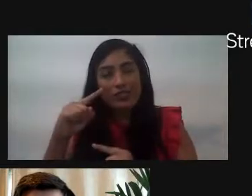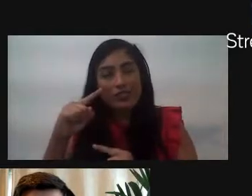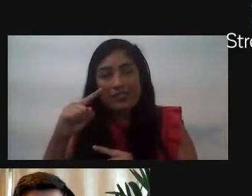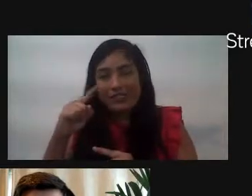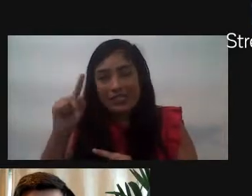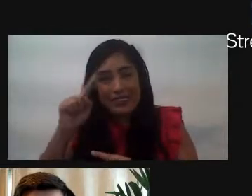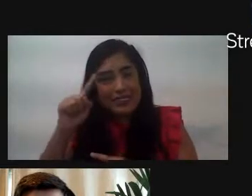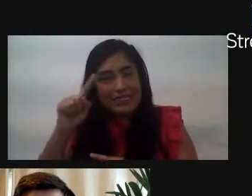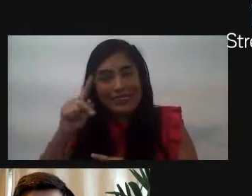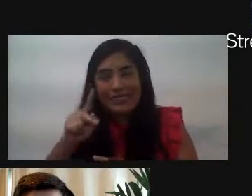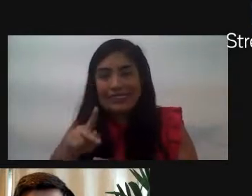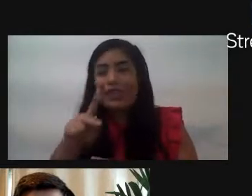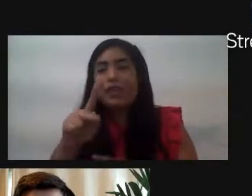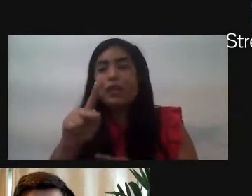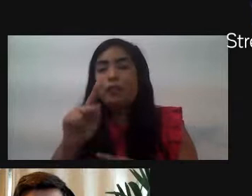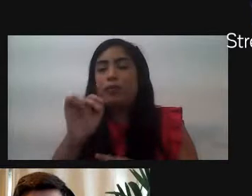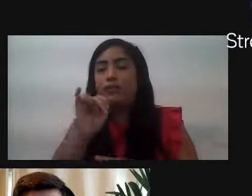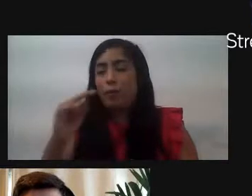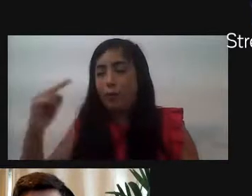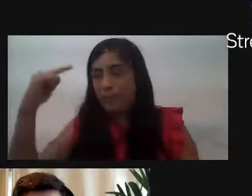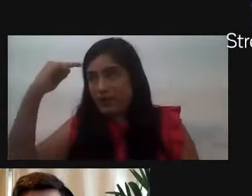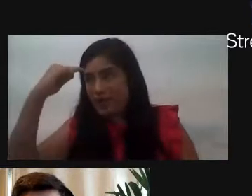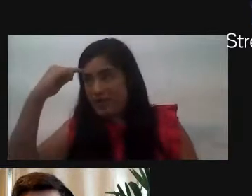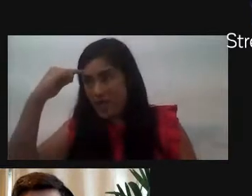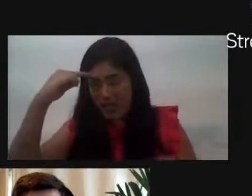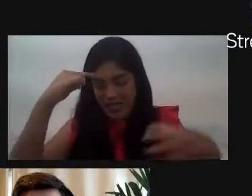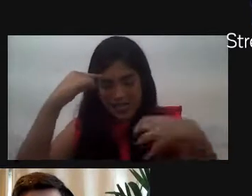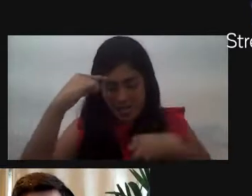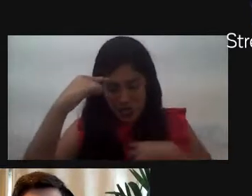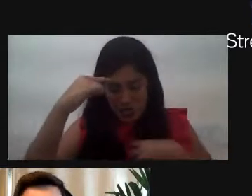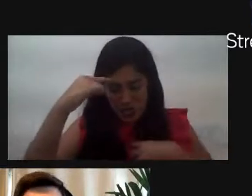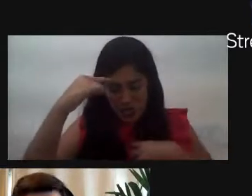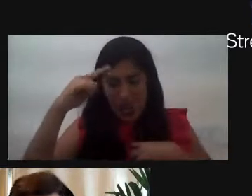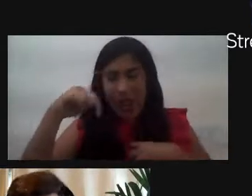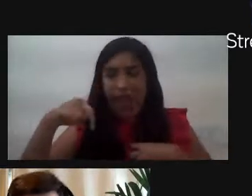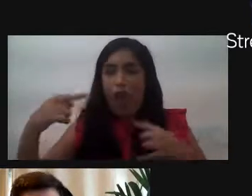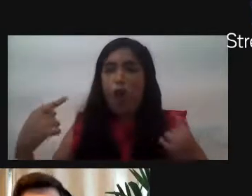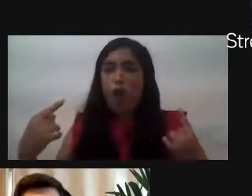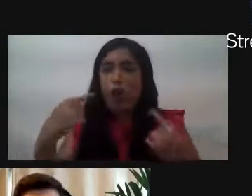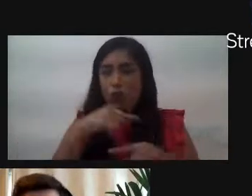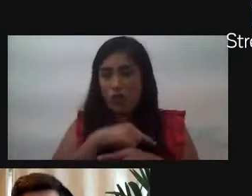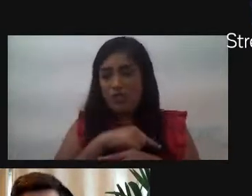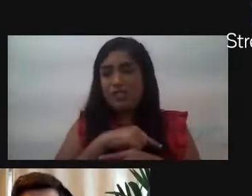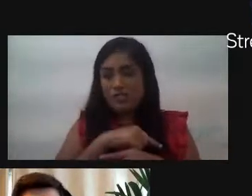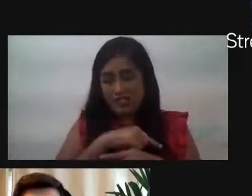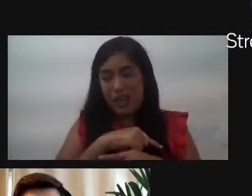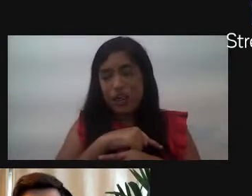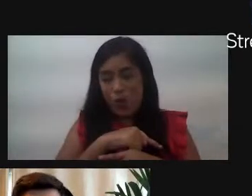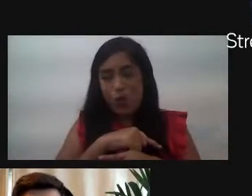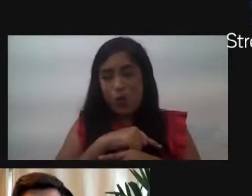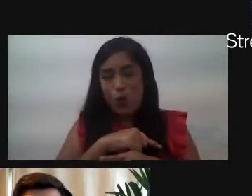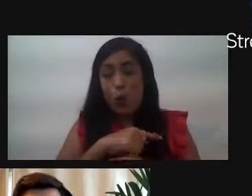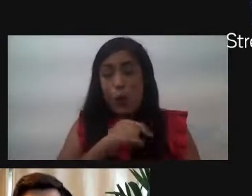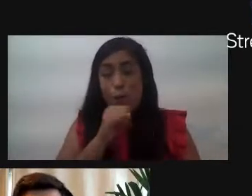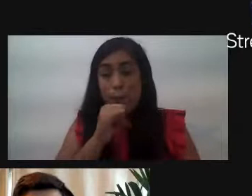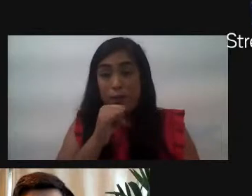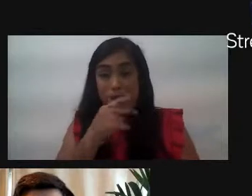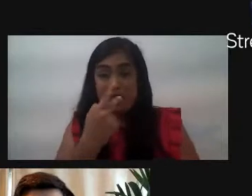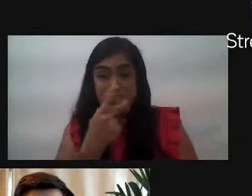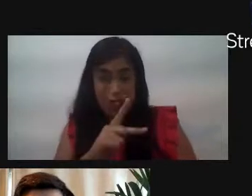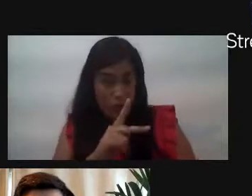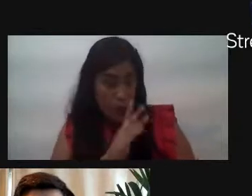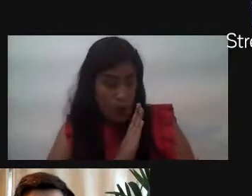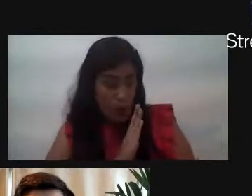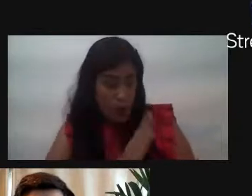do pensar e do sentir, e o Fernando Pessoa aborda muito isso, de que se o coração